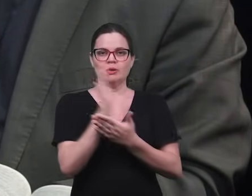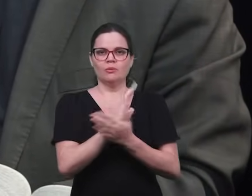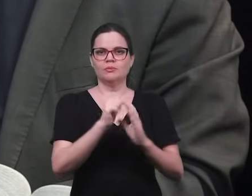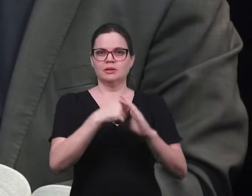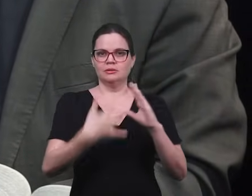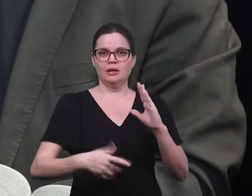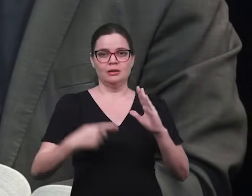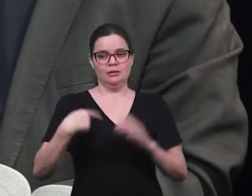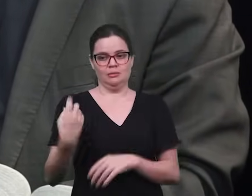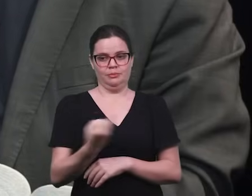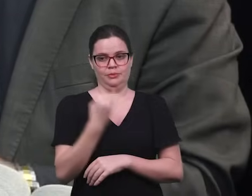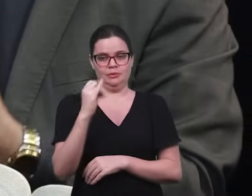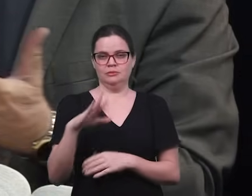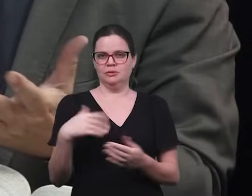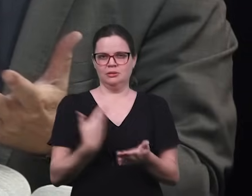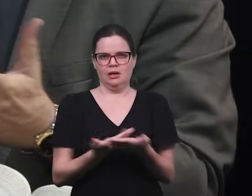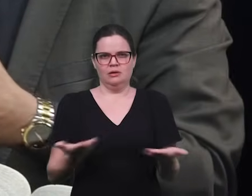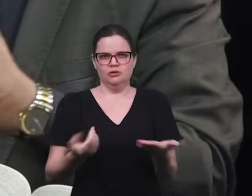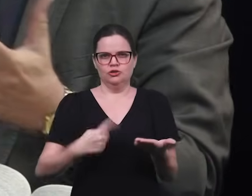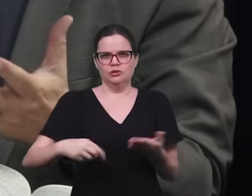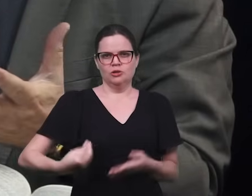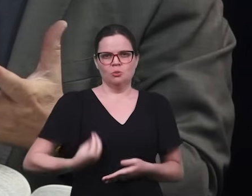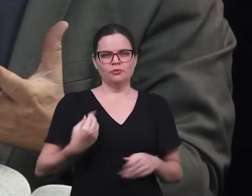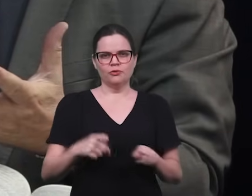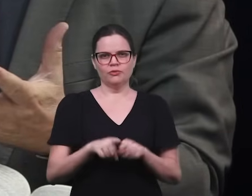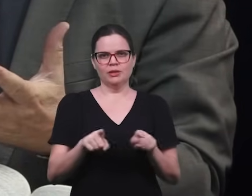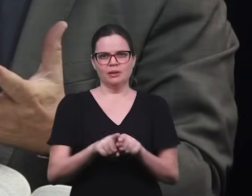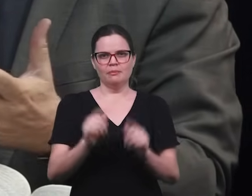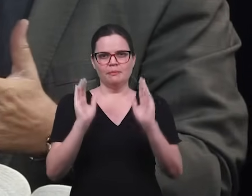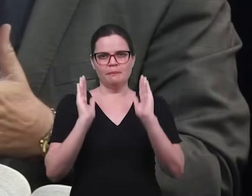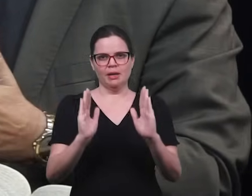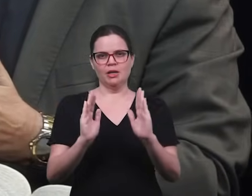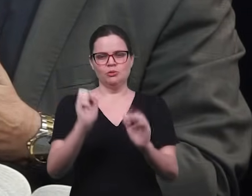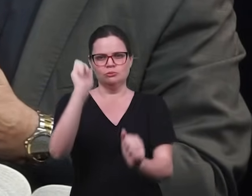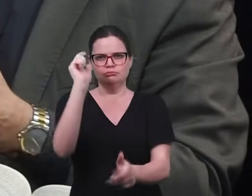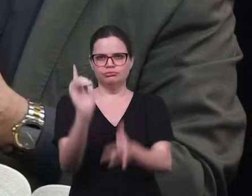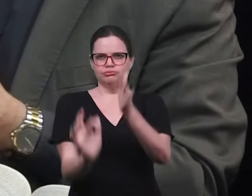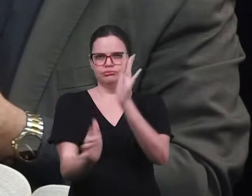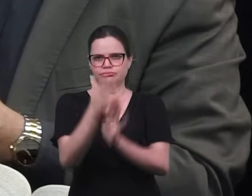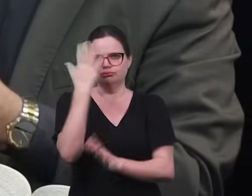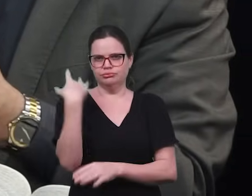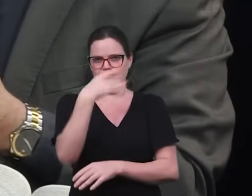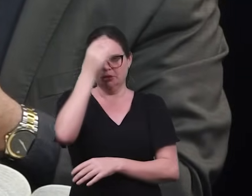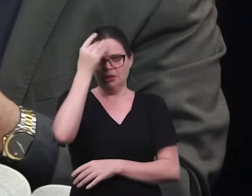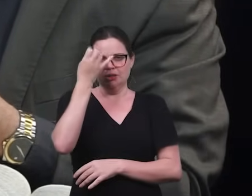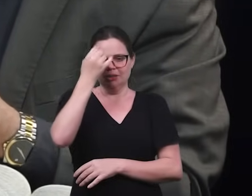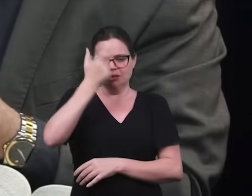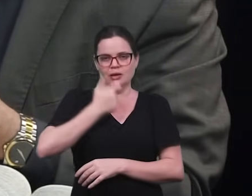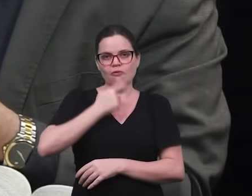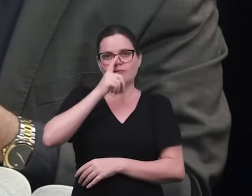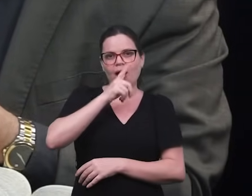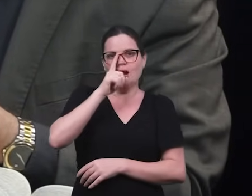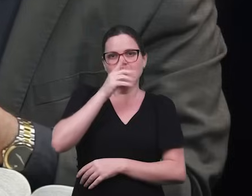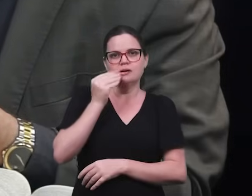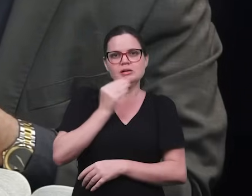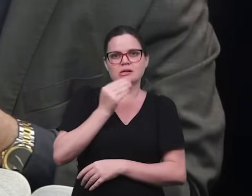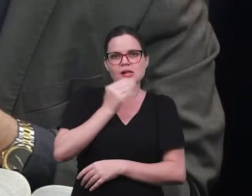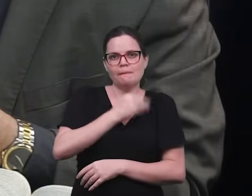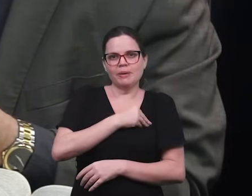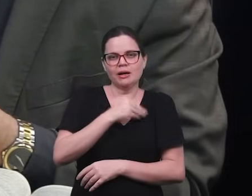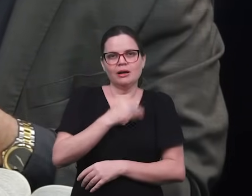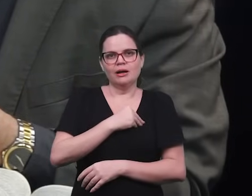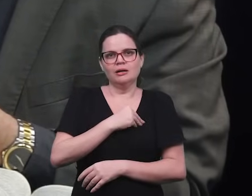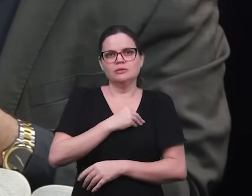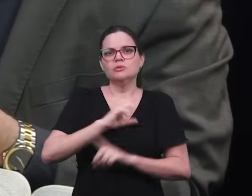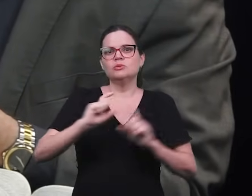porque até hoje, como nós hoje que estamos vivendo essa dispensação do Espírito Santo, quando o homem falha diante de Deus, quando ele